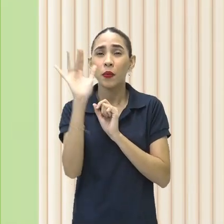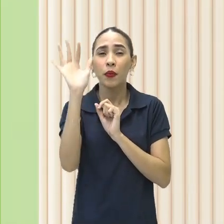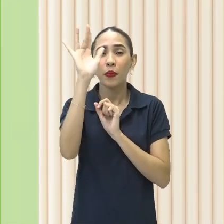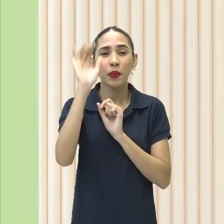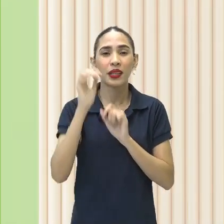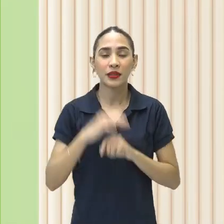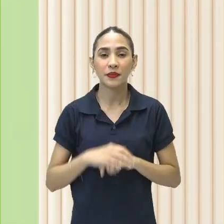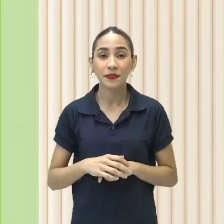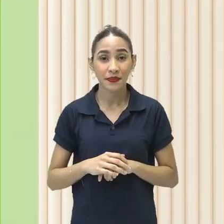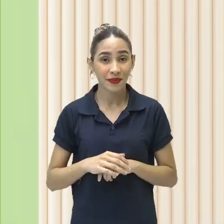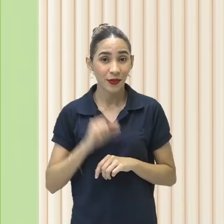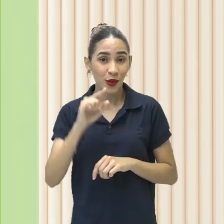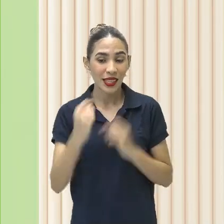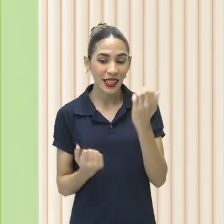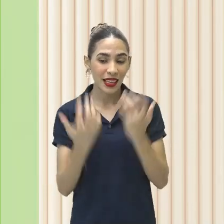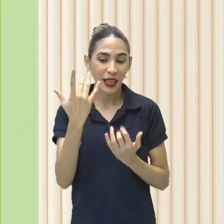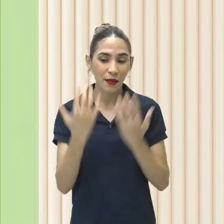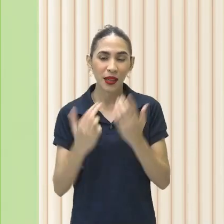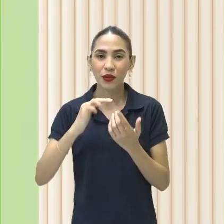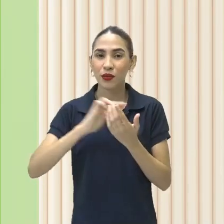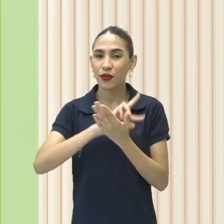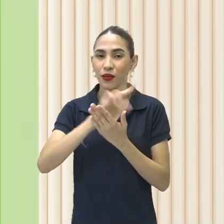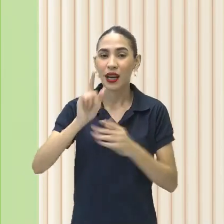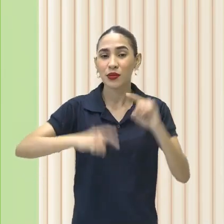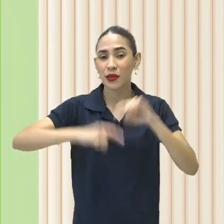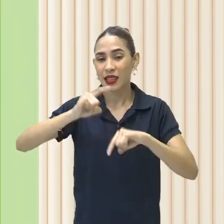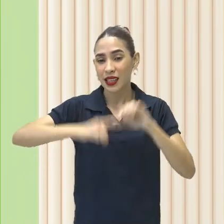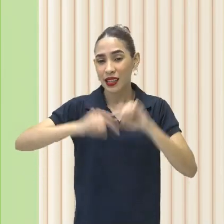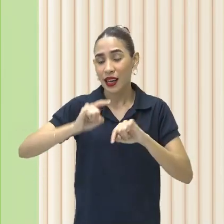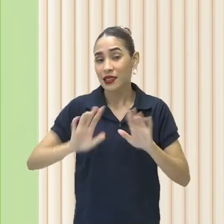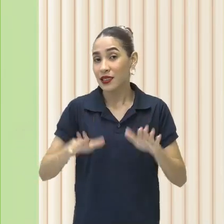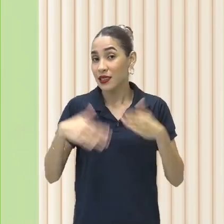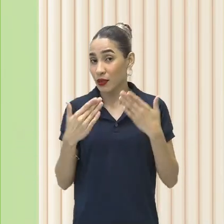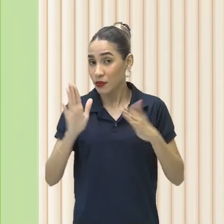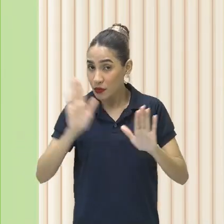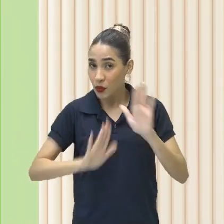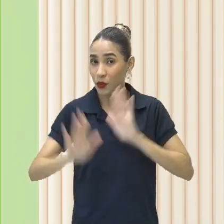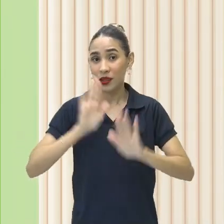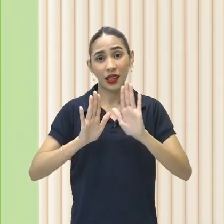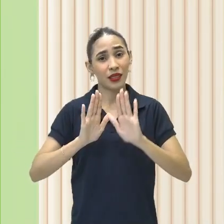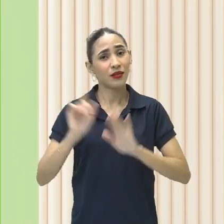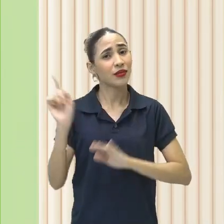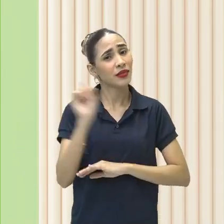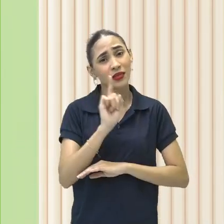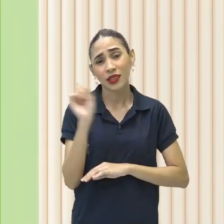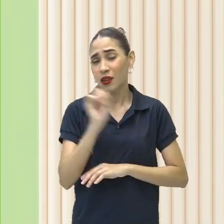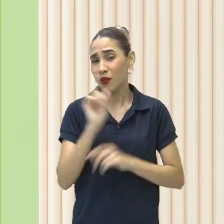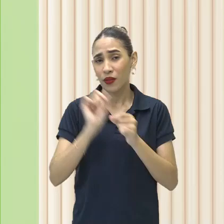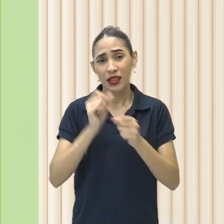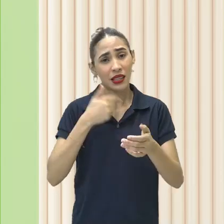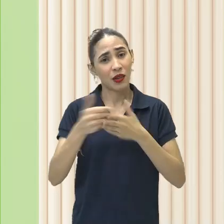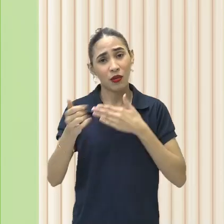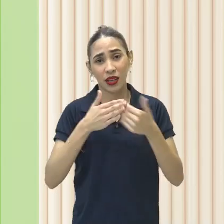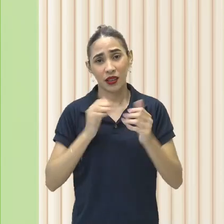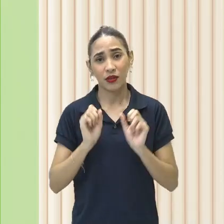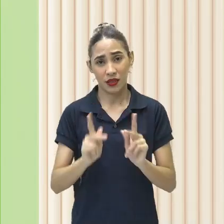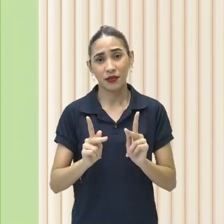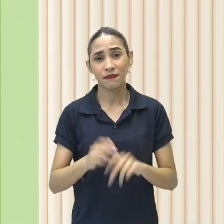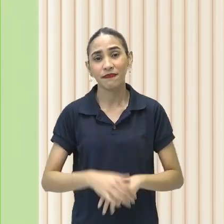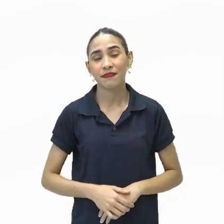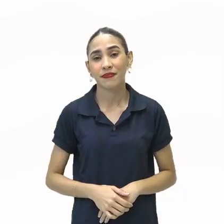fumaça, porque você está queimando ali vários materiais. Então tome cuidado, não faça isso de qualquer jeito,